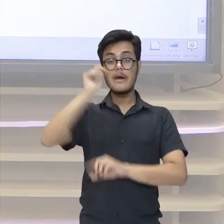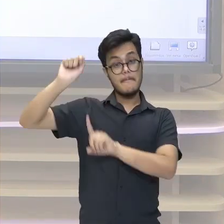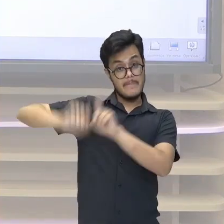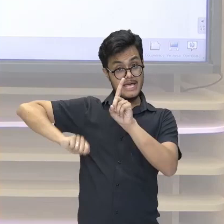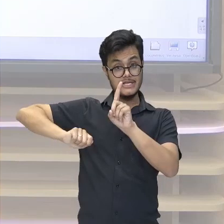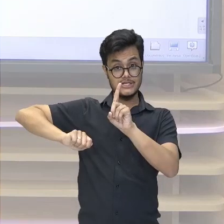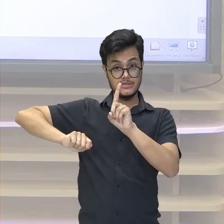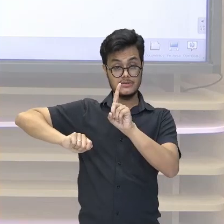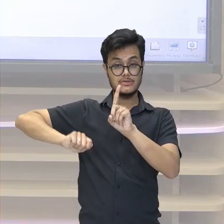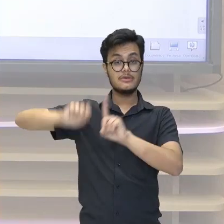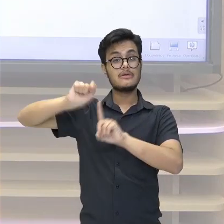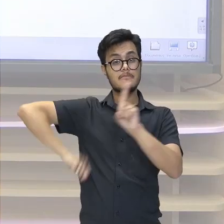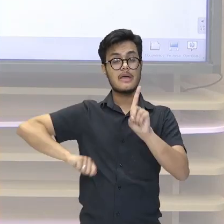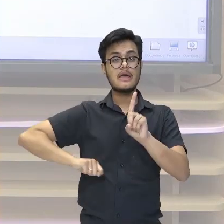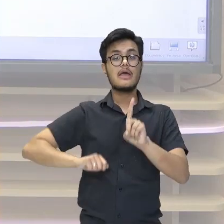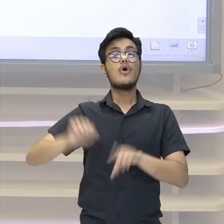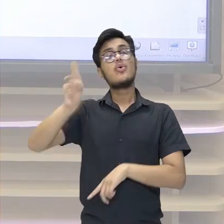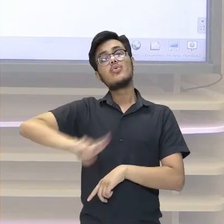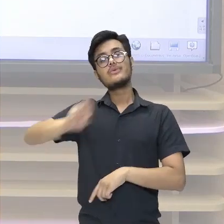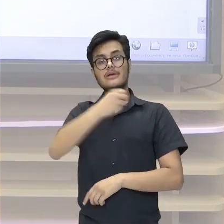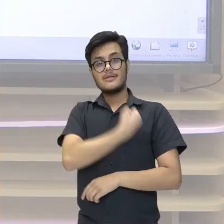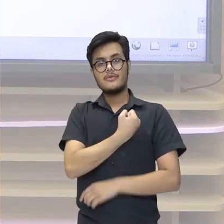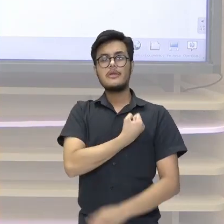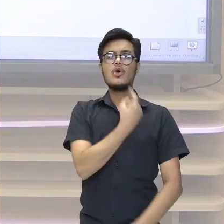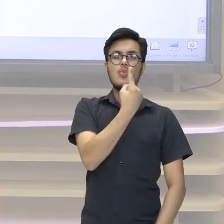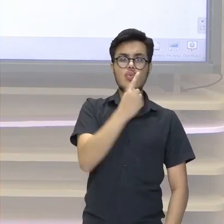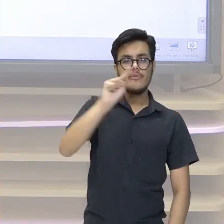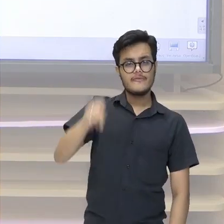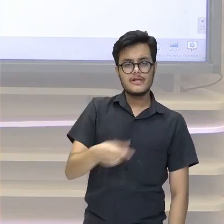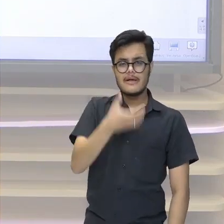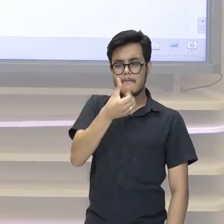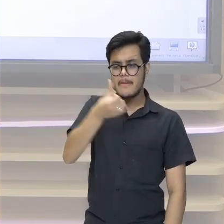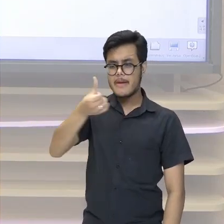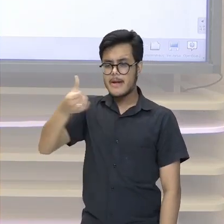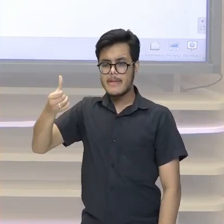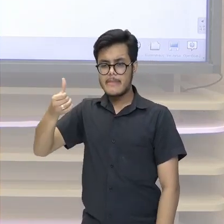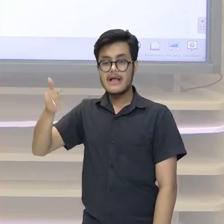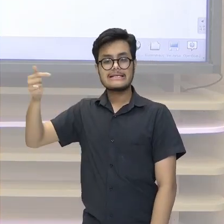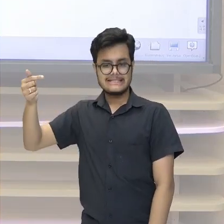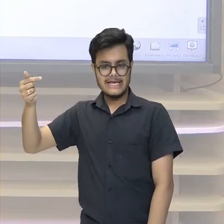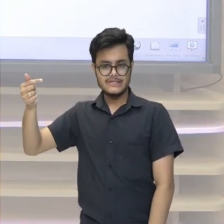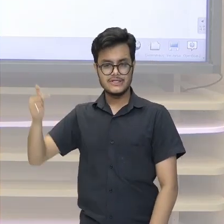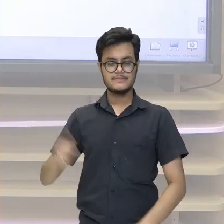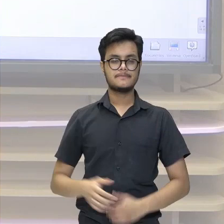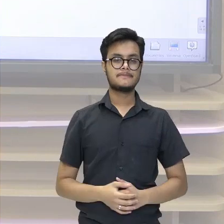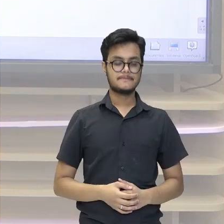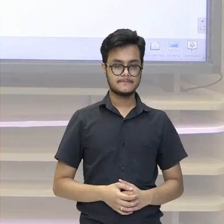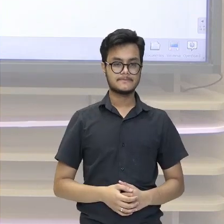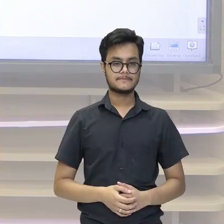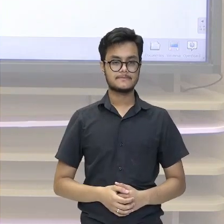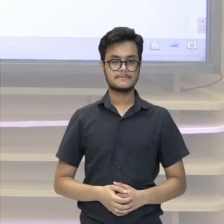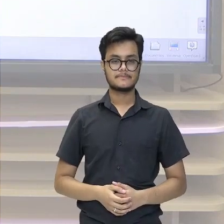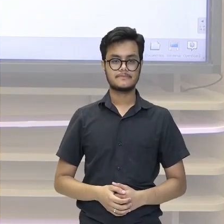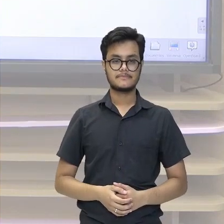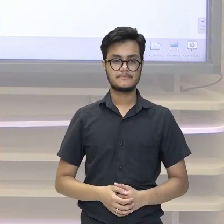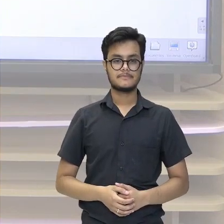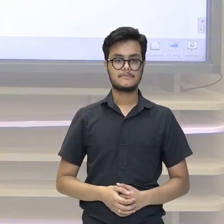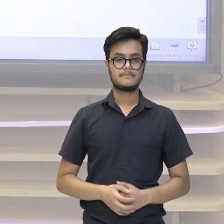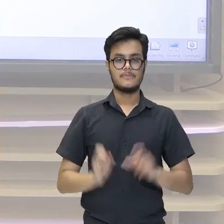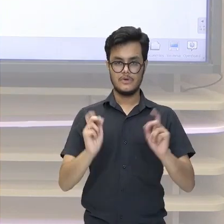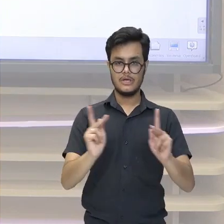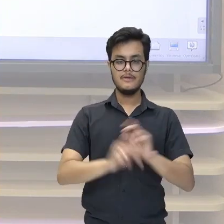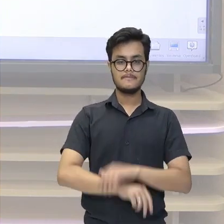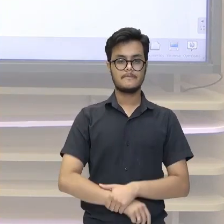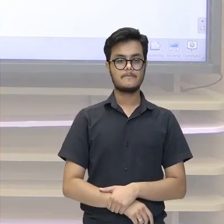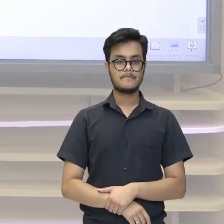calculada com o tempo em meses, nós iríamos usar aquela de 1,66%,